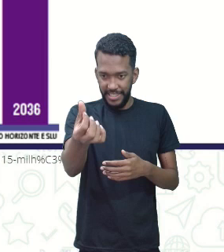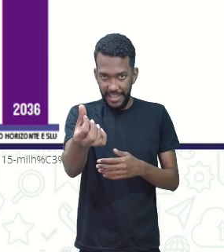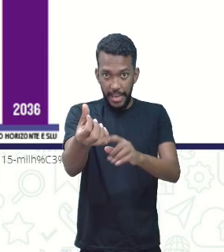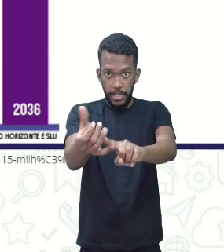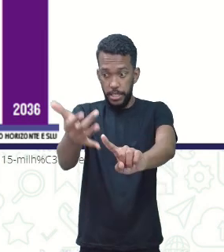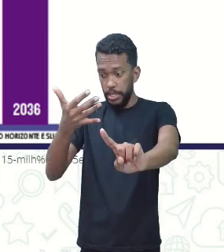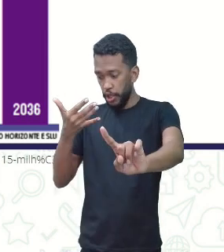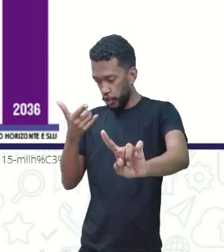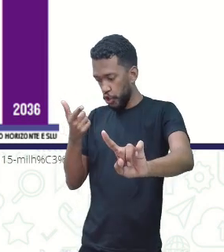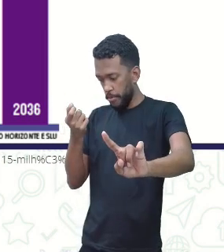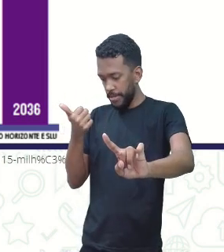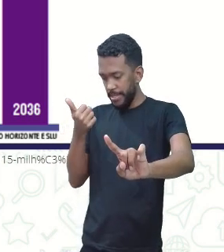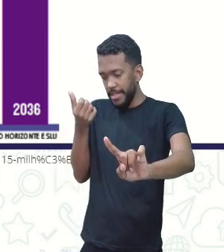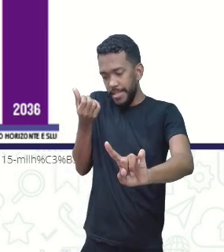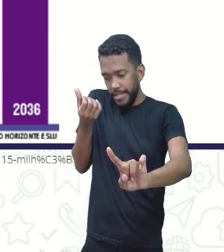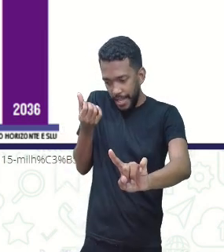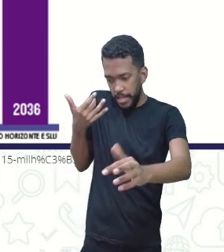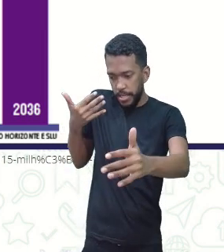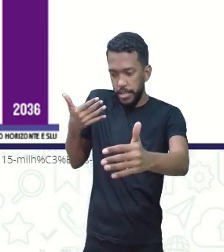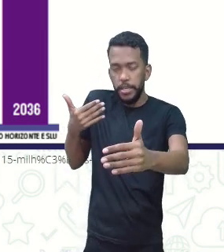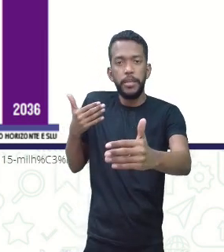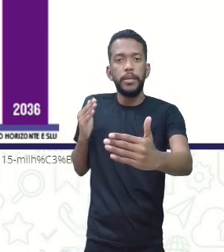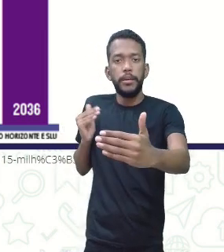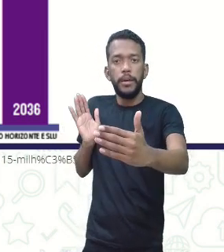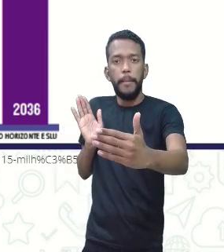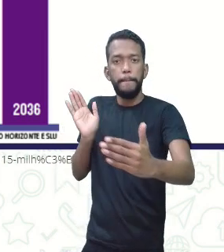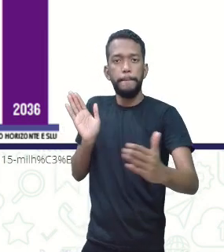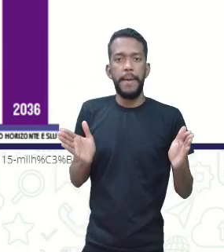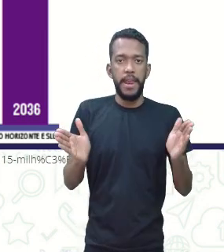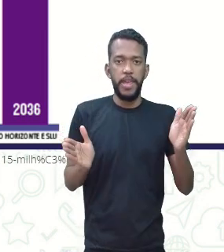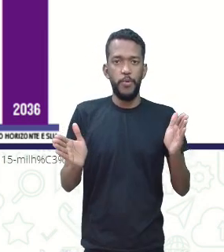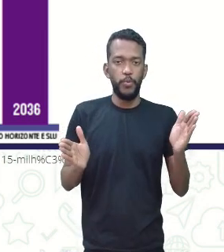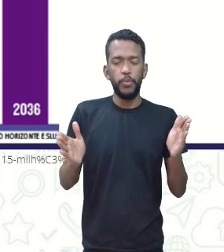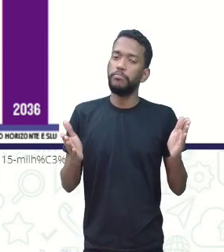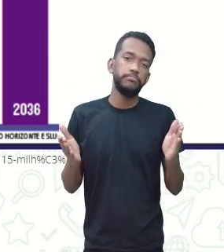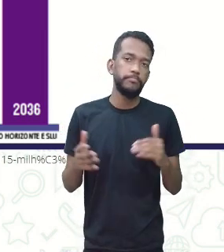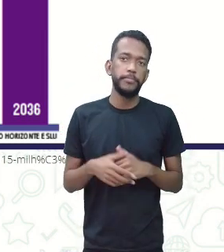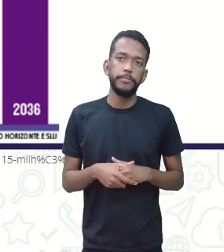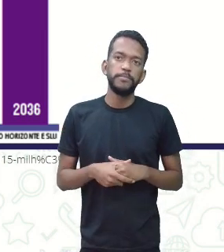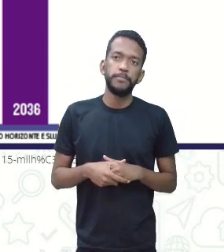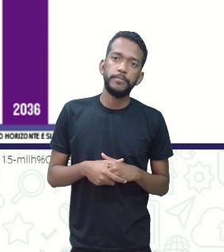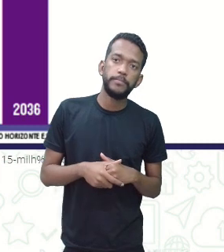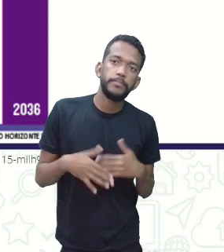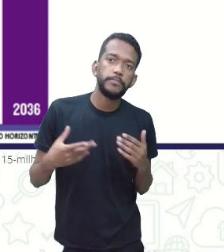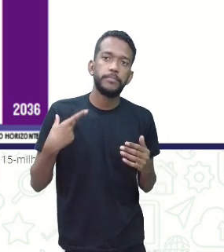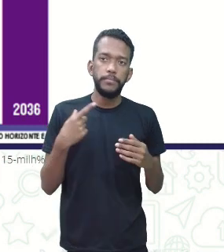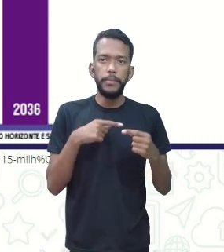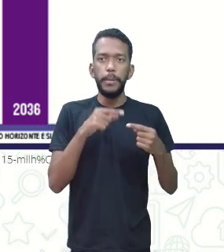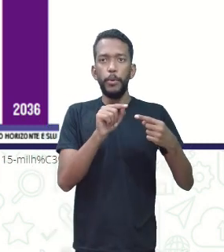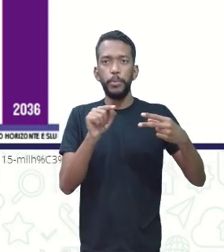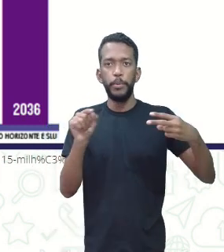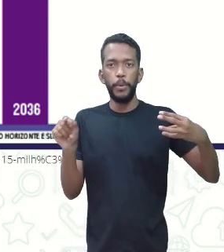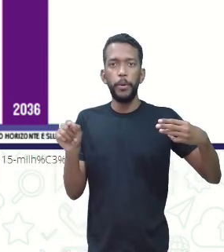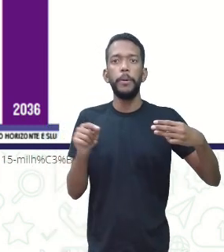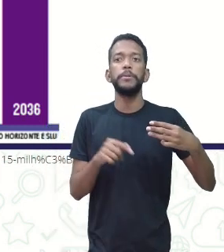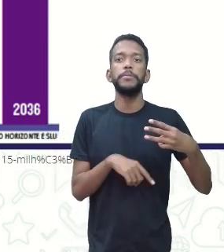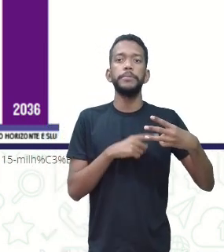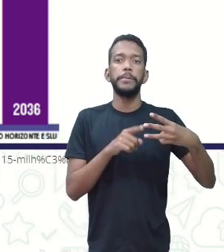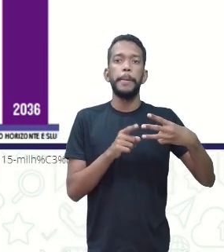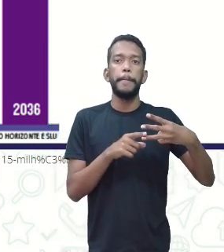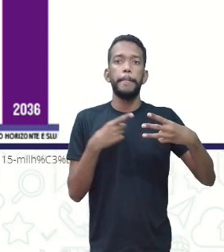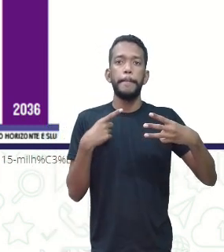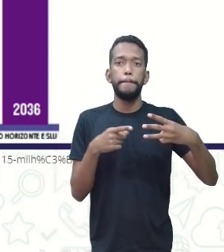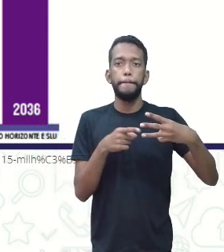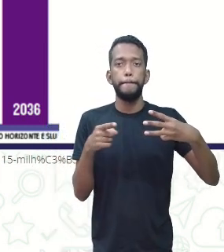porta era, né, uma quantidade de 15 comparada ao total. A gente tem ponto a ponto mecanizado e ponto